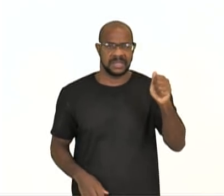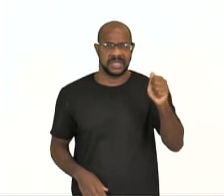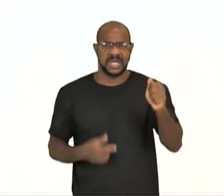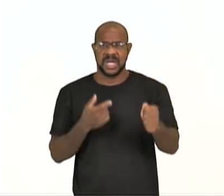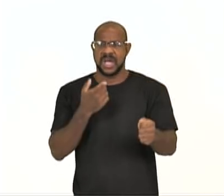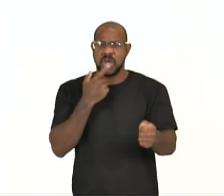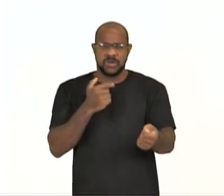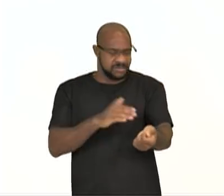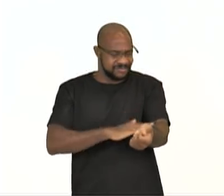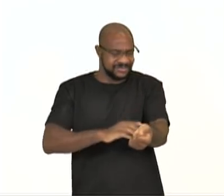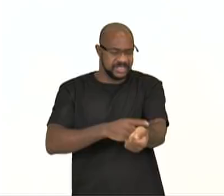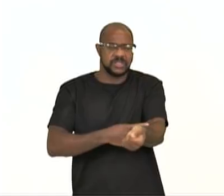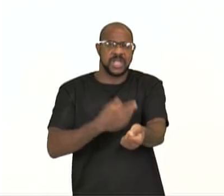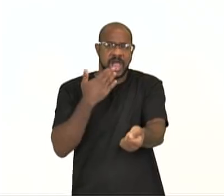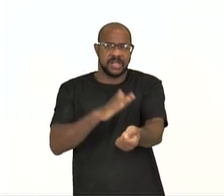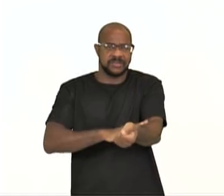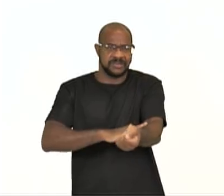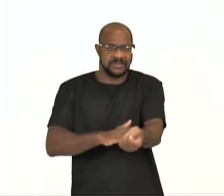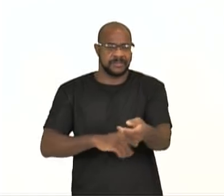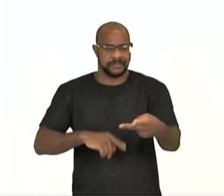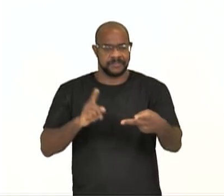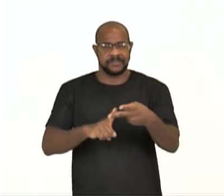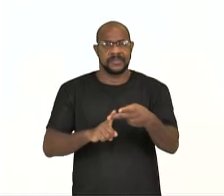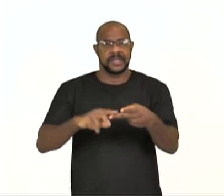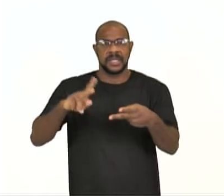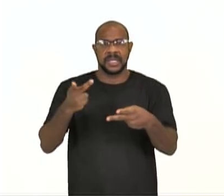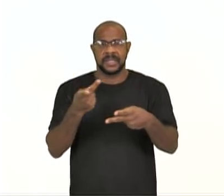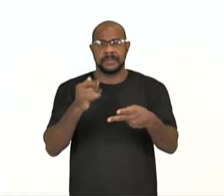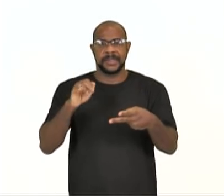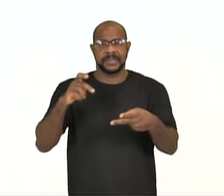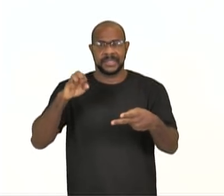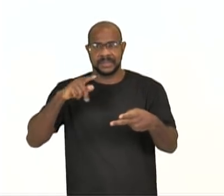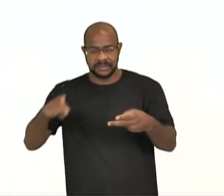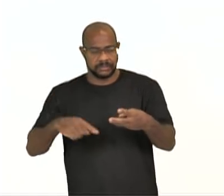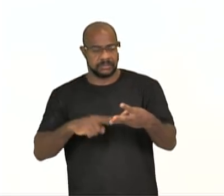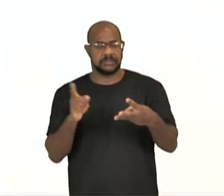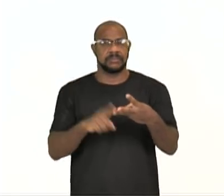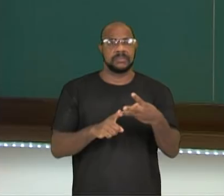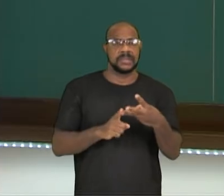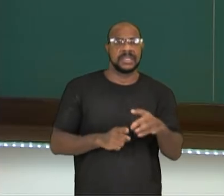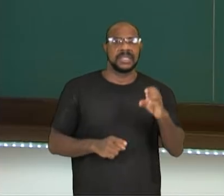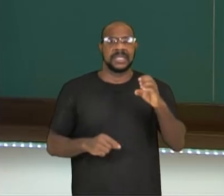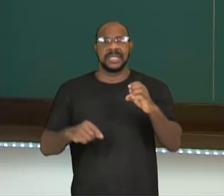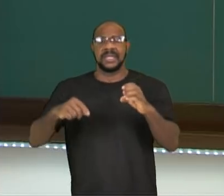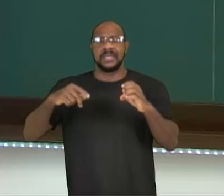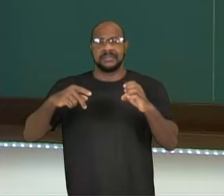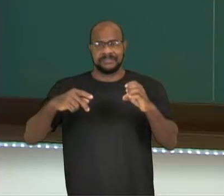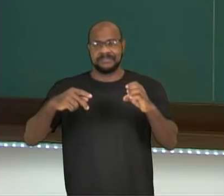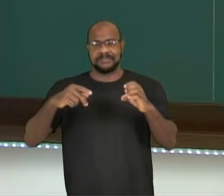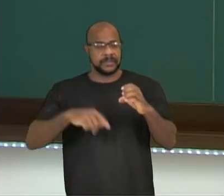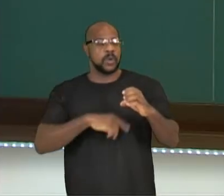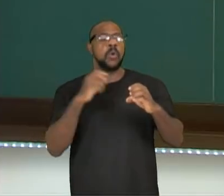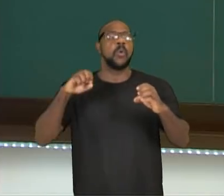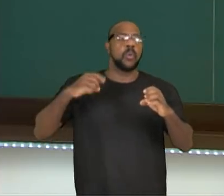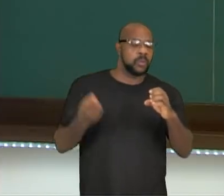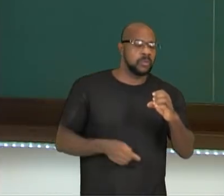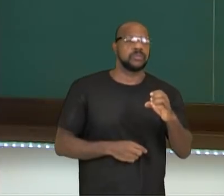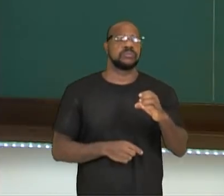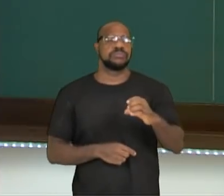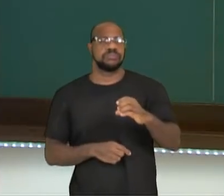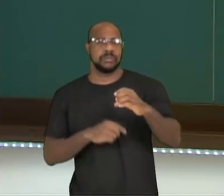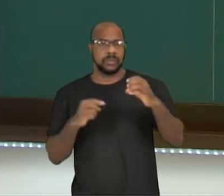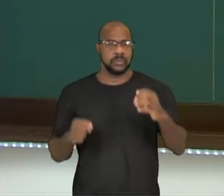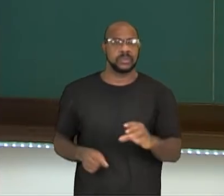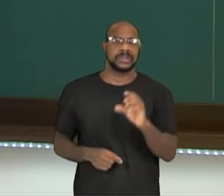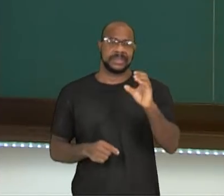diabetes. Opção B, hipertensão. Opção C, pneumonia. Ou a opção C, o